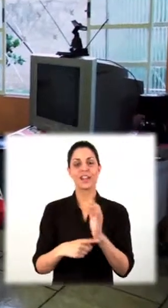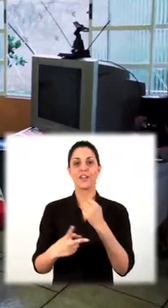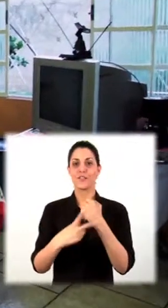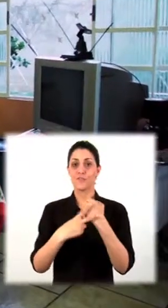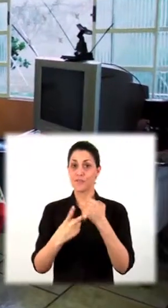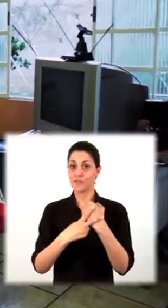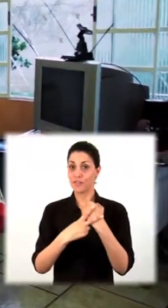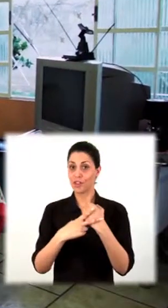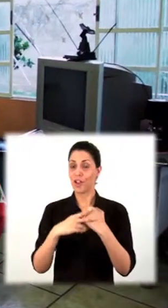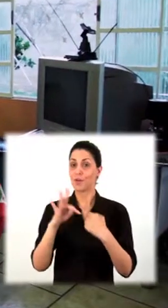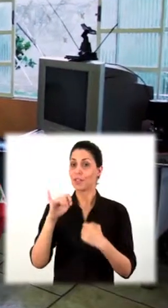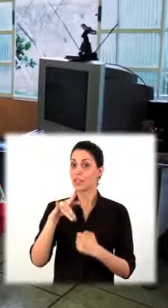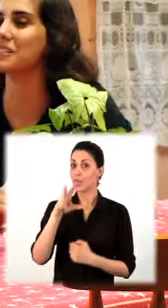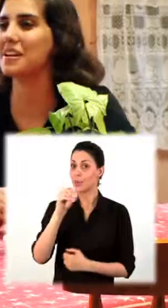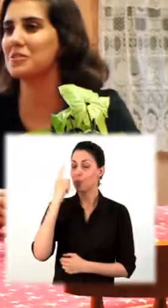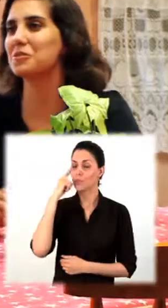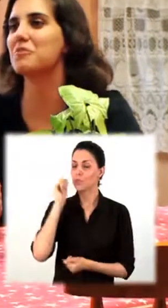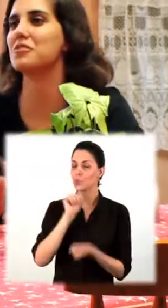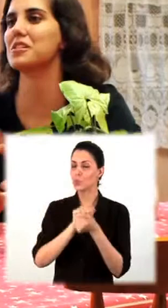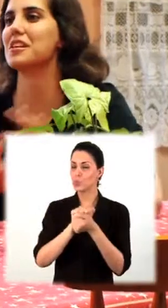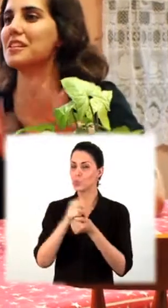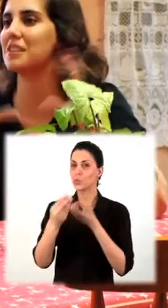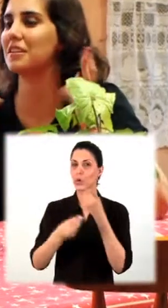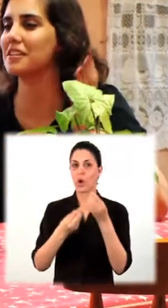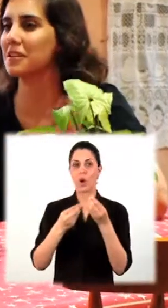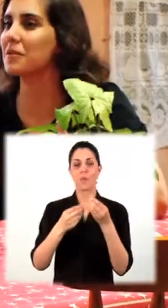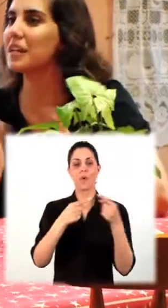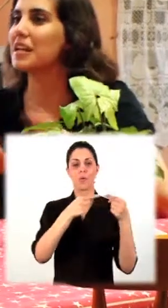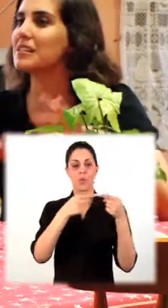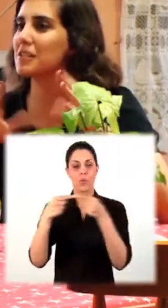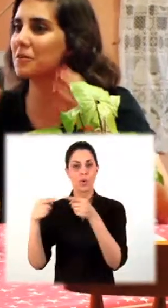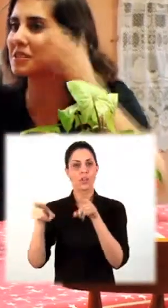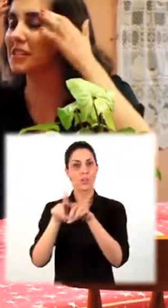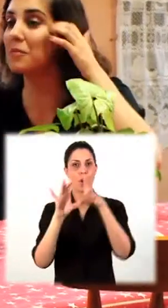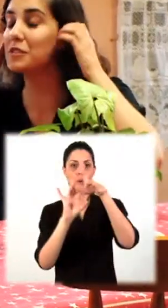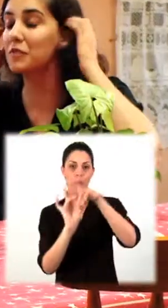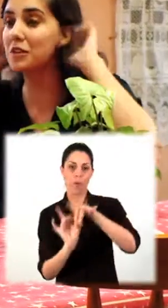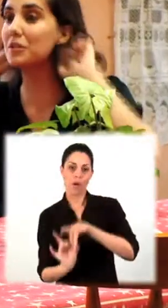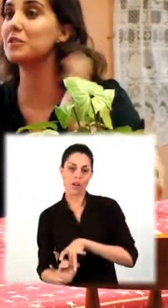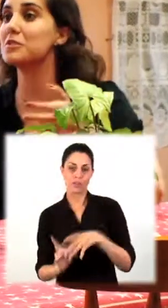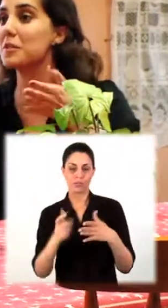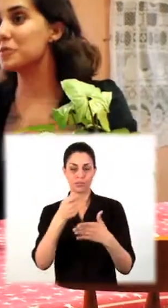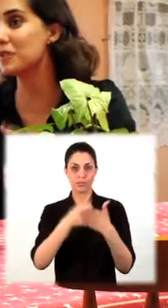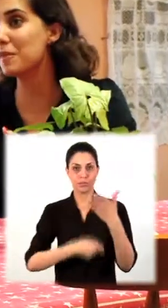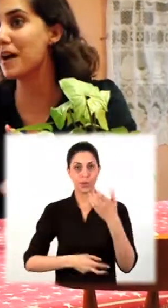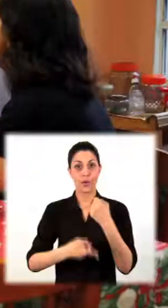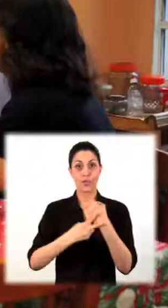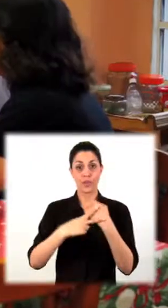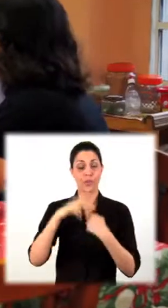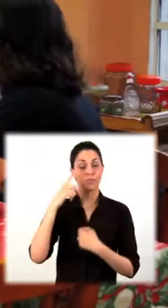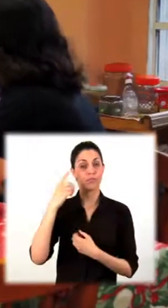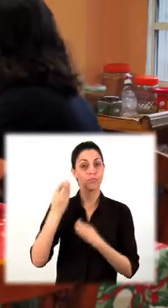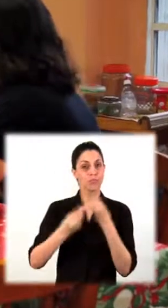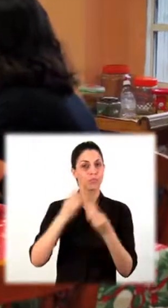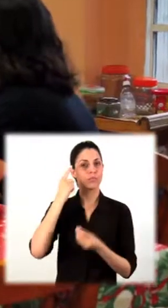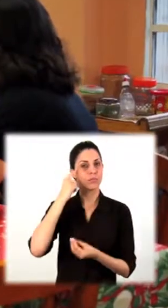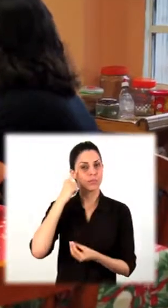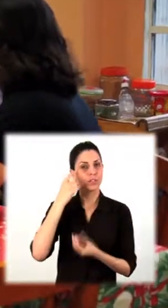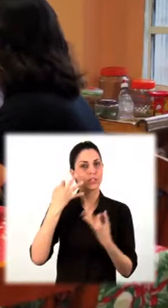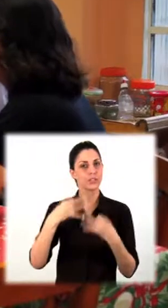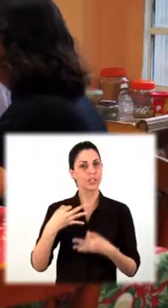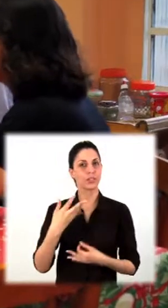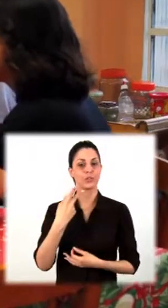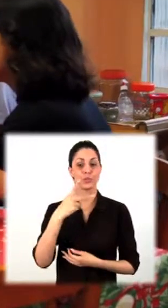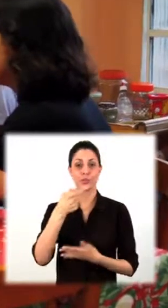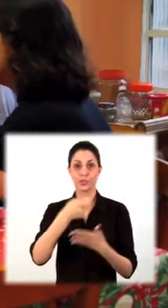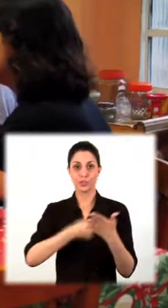ajudar com os tempos verbais, para pensar junto com você essa coerência, coesão, mas focando aí nos tempos verbais, que o verbo é fundamental para a